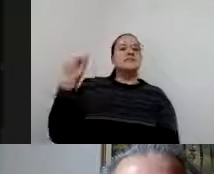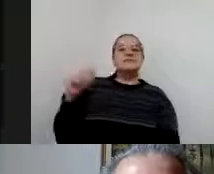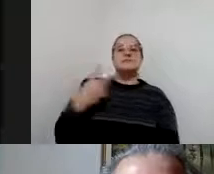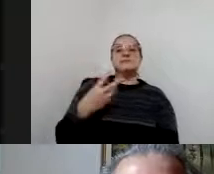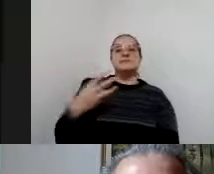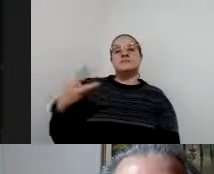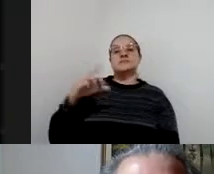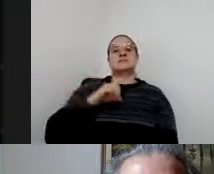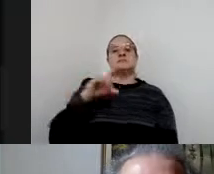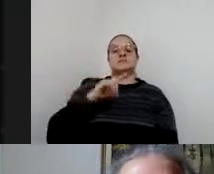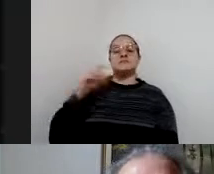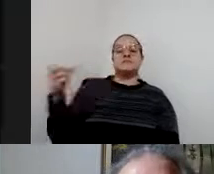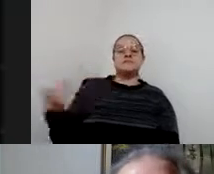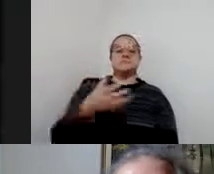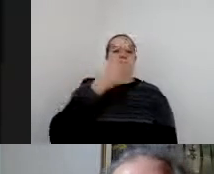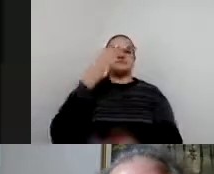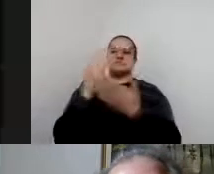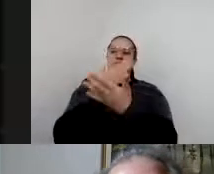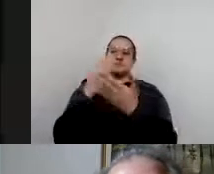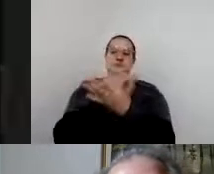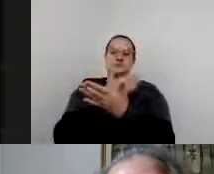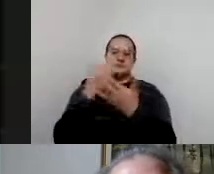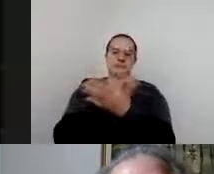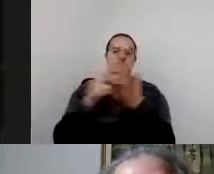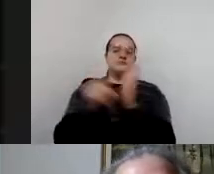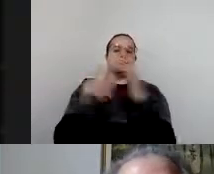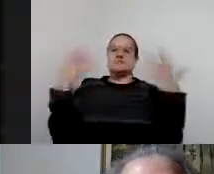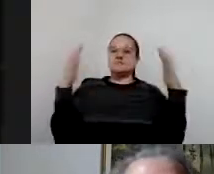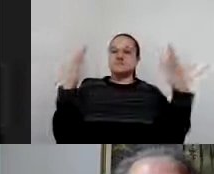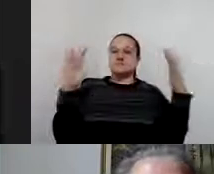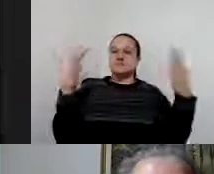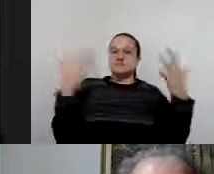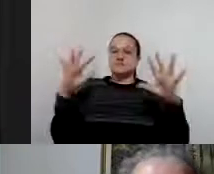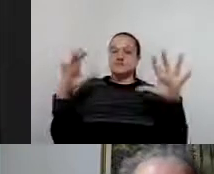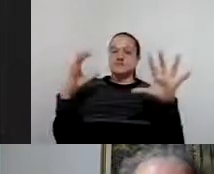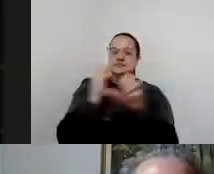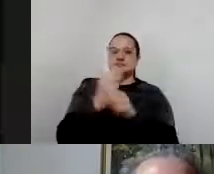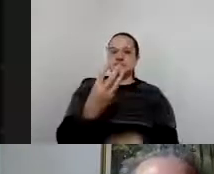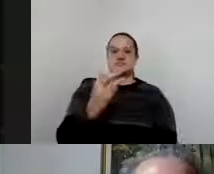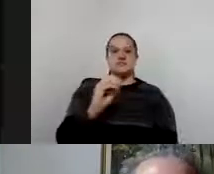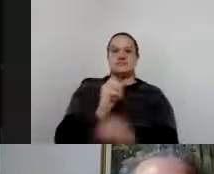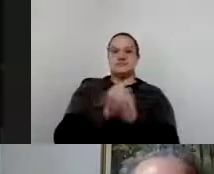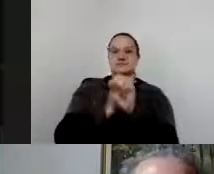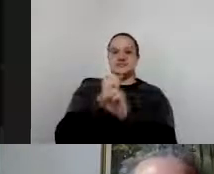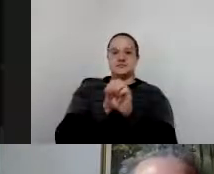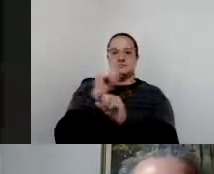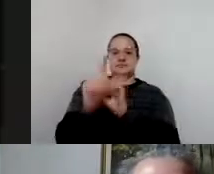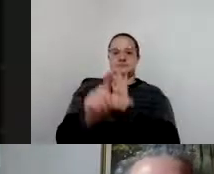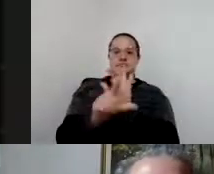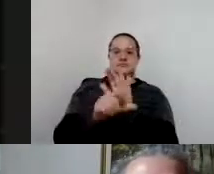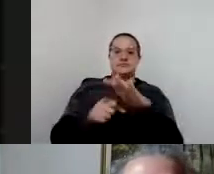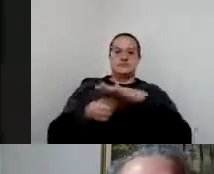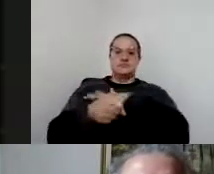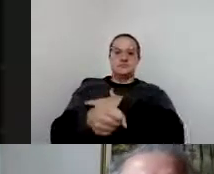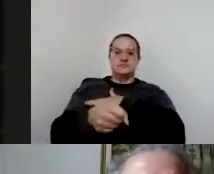que estamos organizando para a celebração dos 30 anos da Lei de Cotas. E no dia 24, que